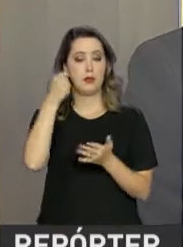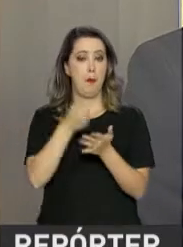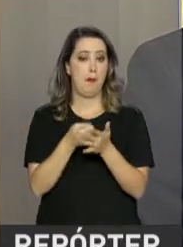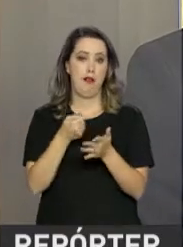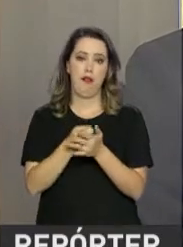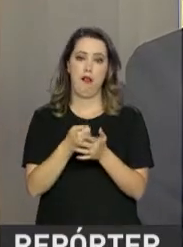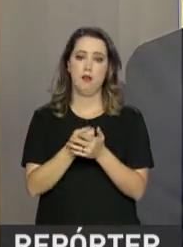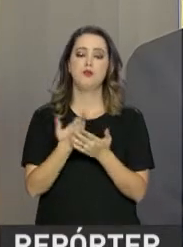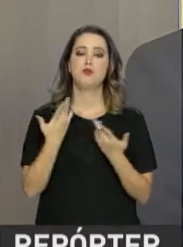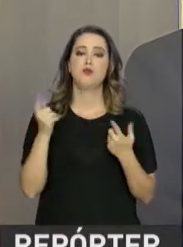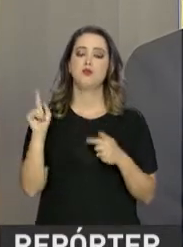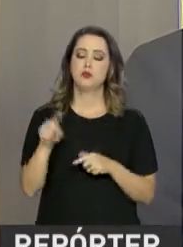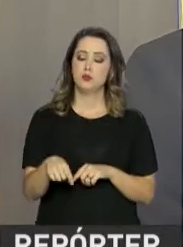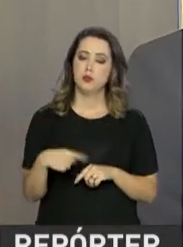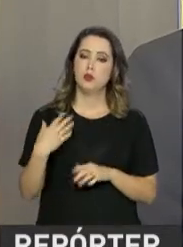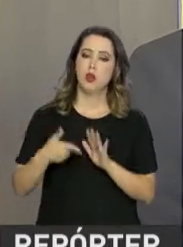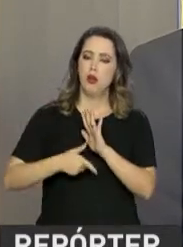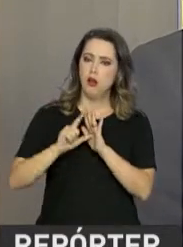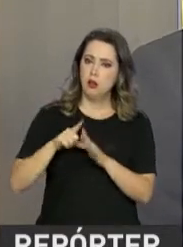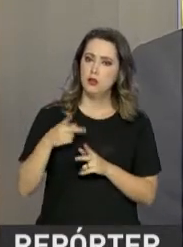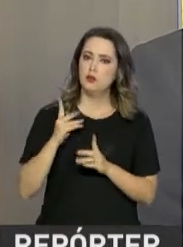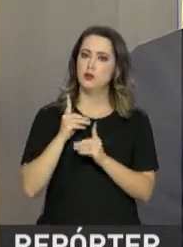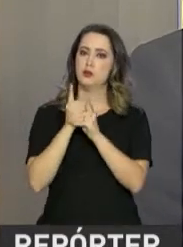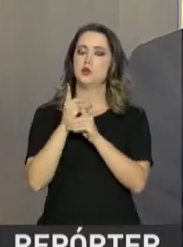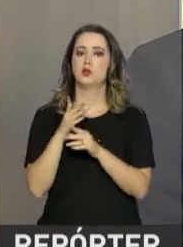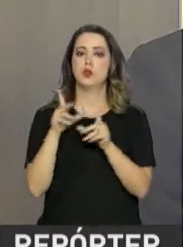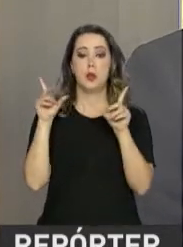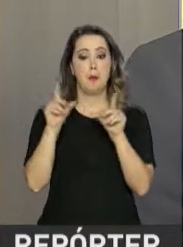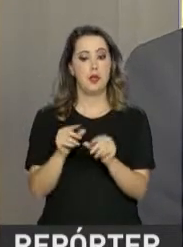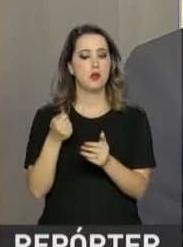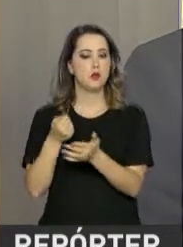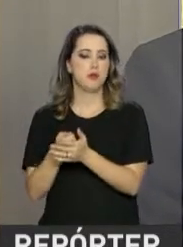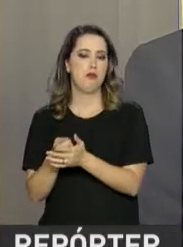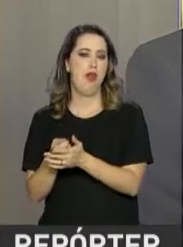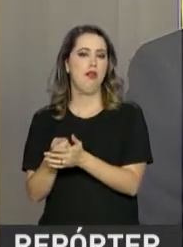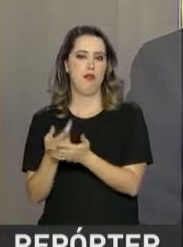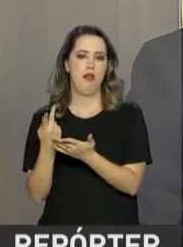Então, assim, quanto antes se descobre, menos se paga, maior a economia.